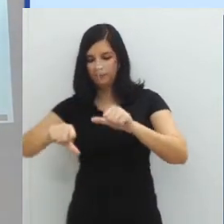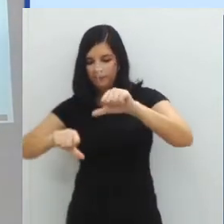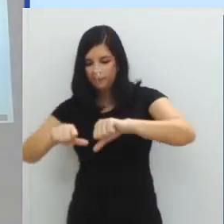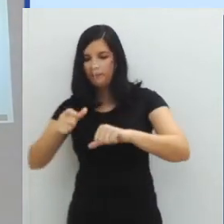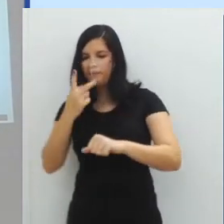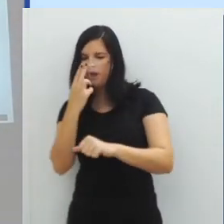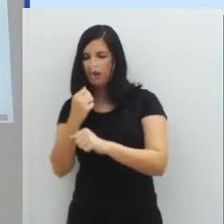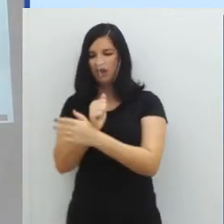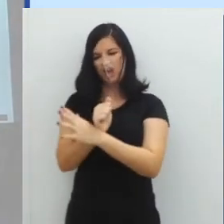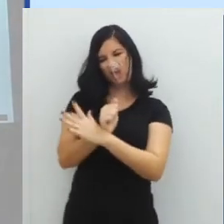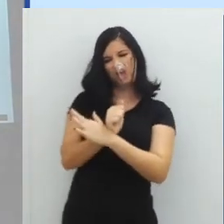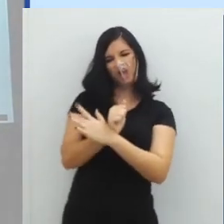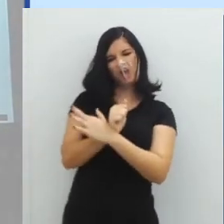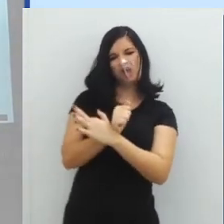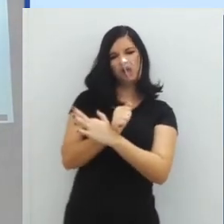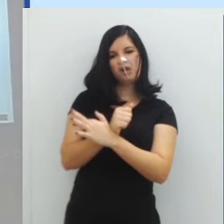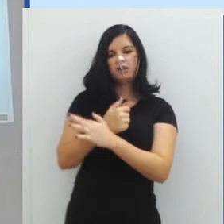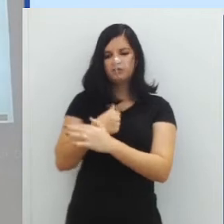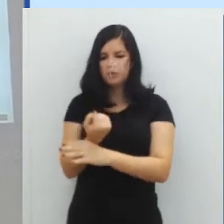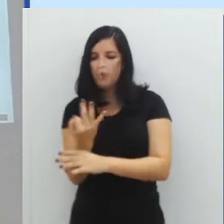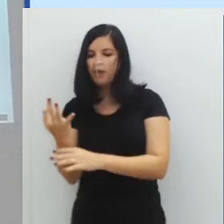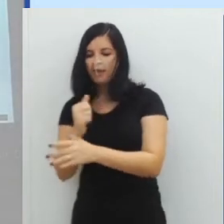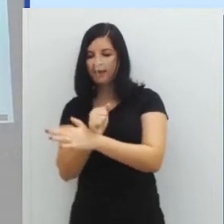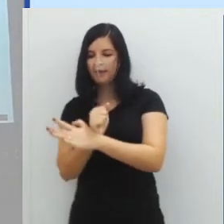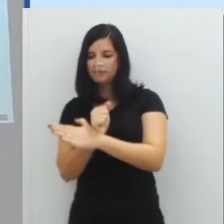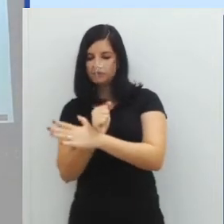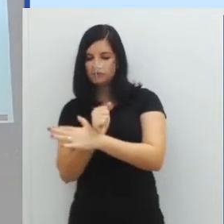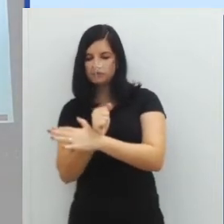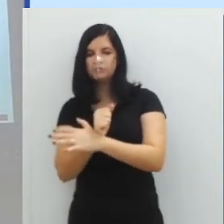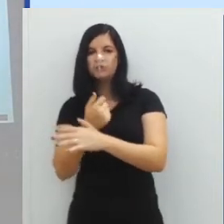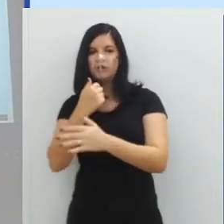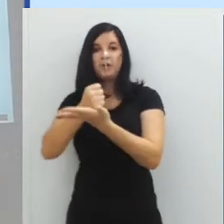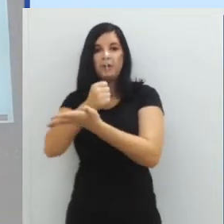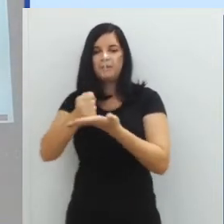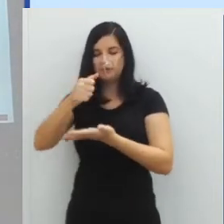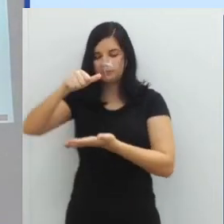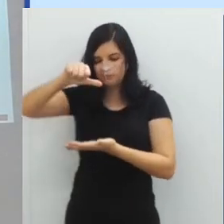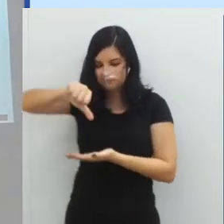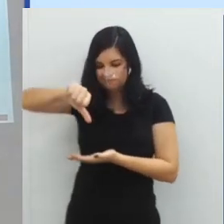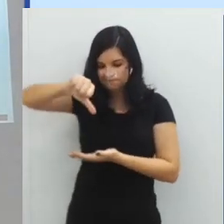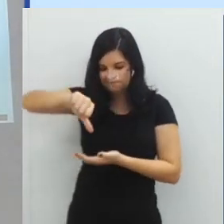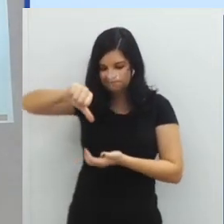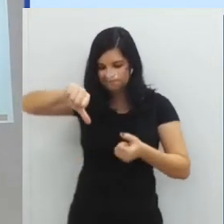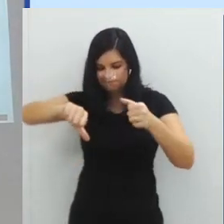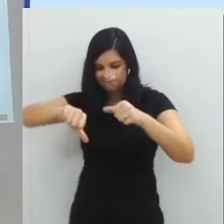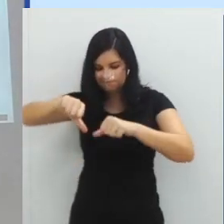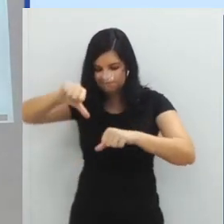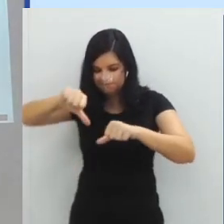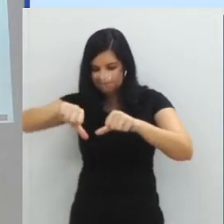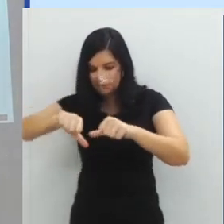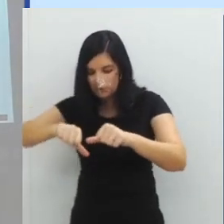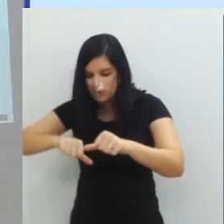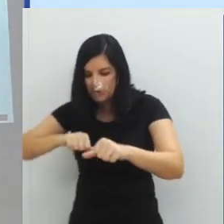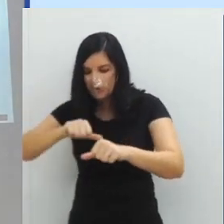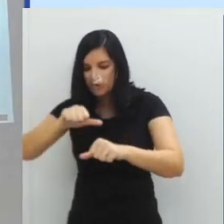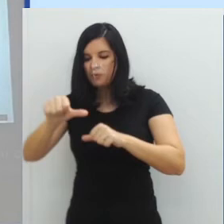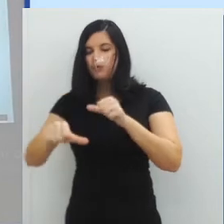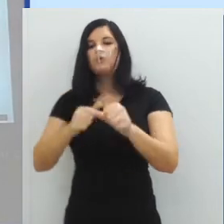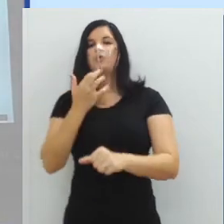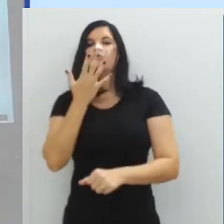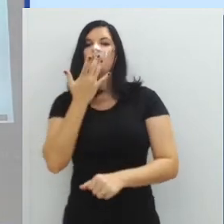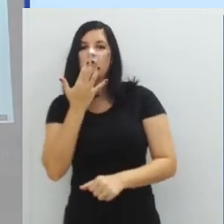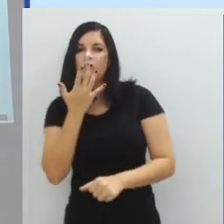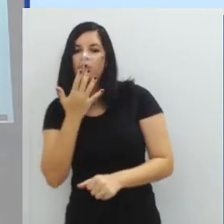está ácida, mas quanto de ácido eu tenho? Aí eu vou botando uma base, até aquela substância mudar de cor,